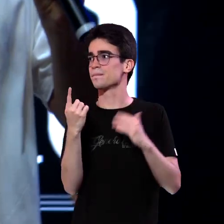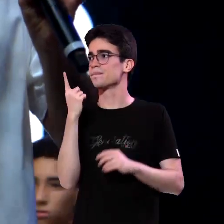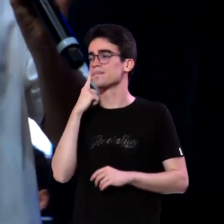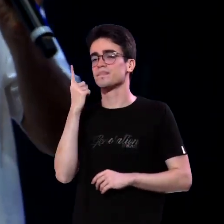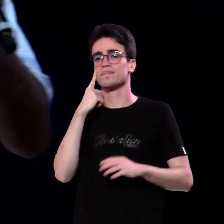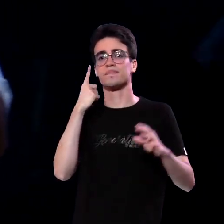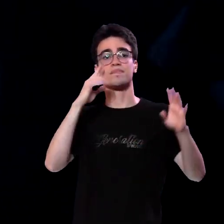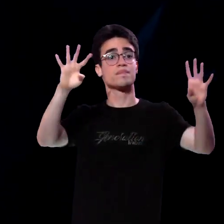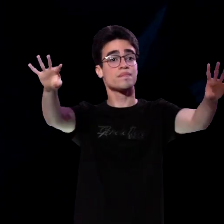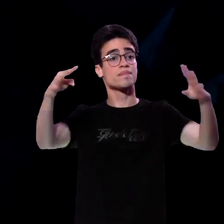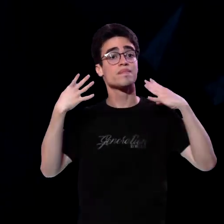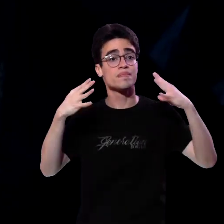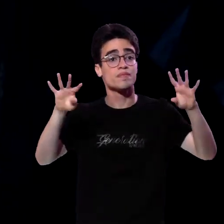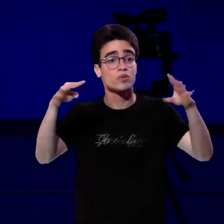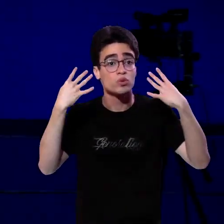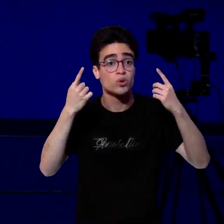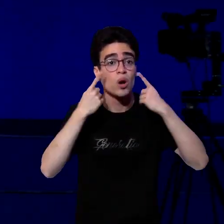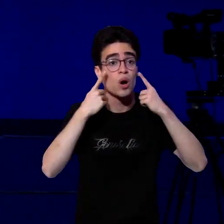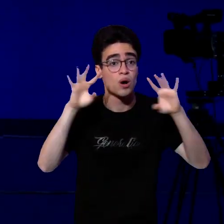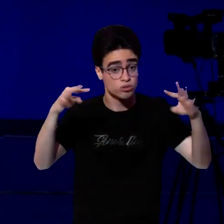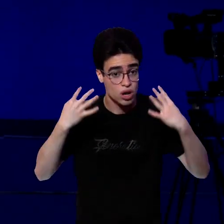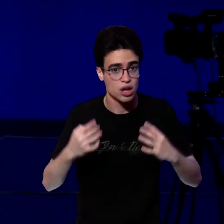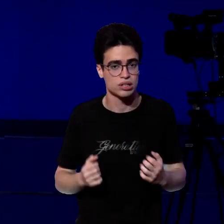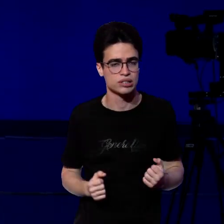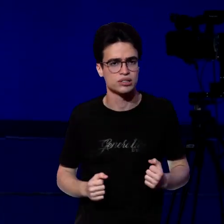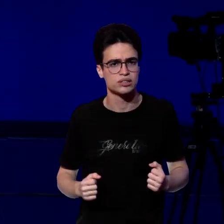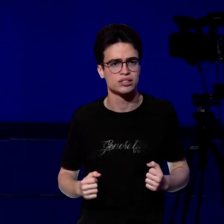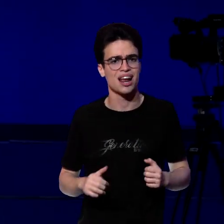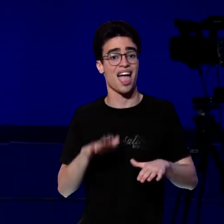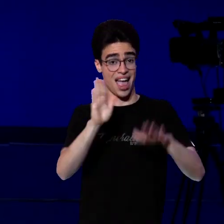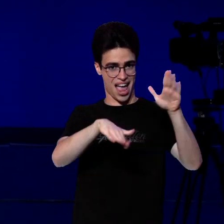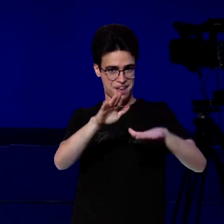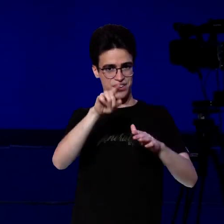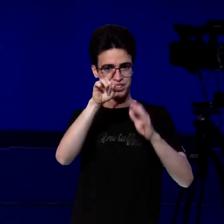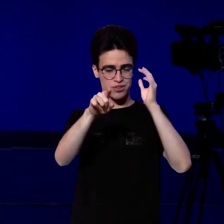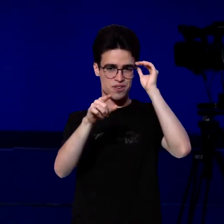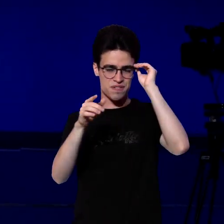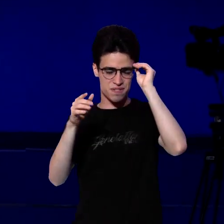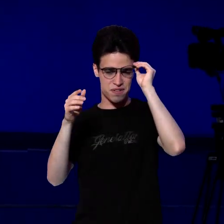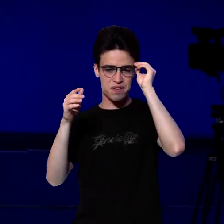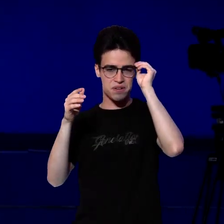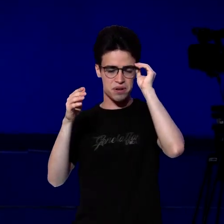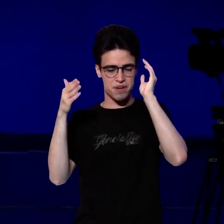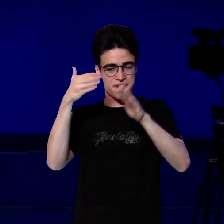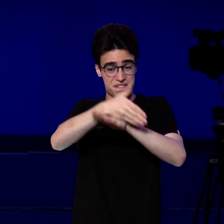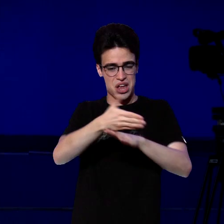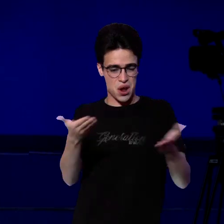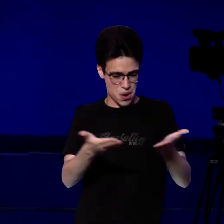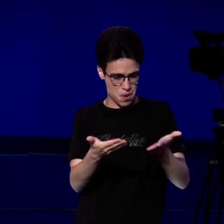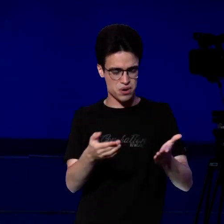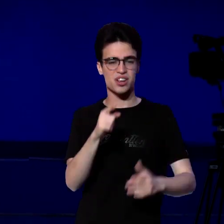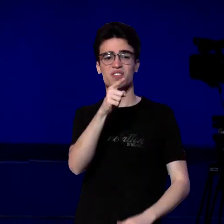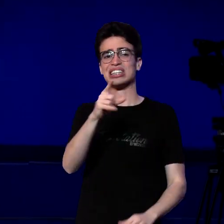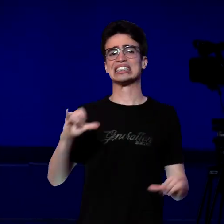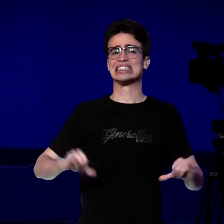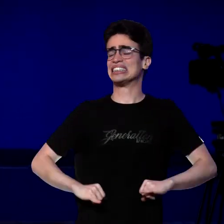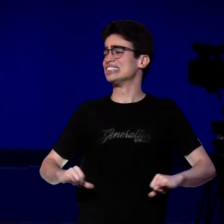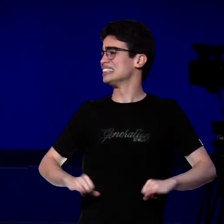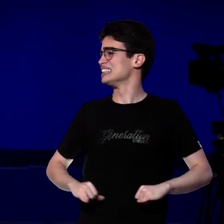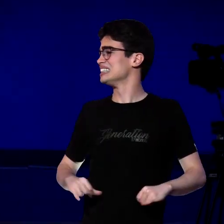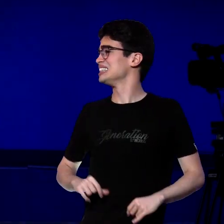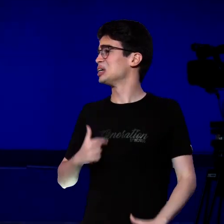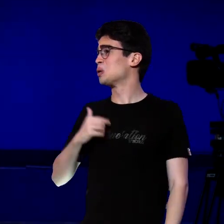Olha aqui para mim, para de olhar para o celular. Talvez você veio aqui hoje e está sofrendo coisas que você não entende o porquê você